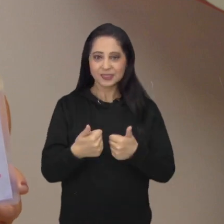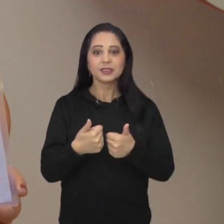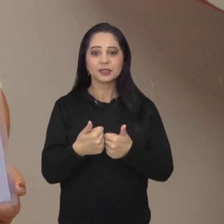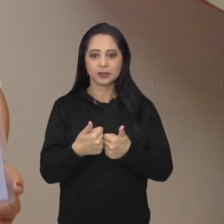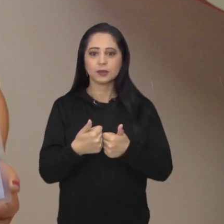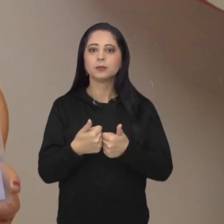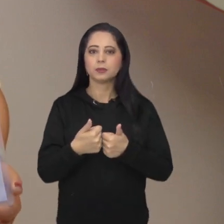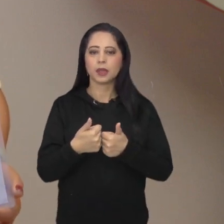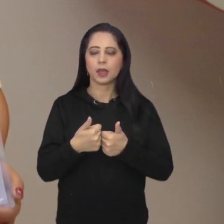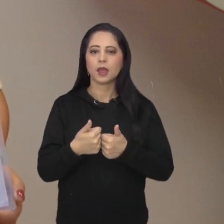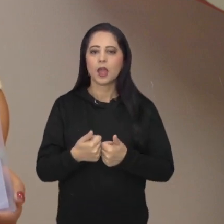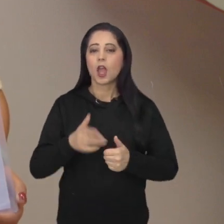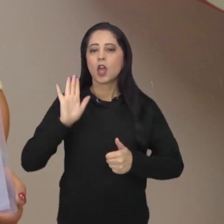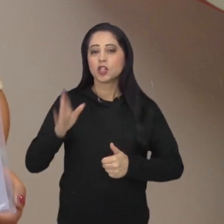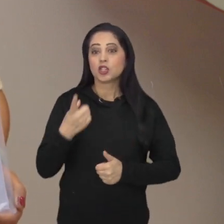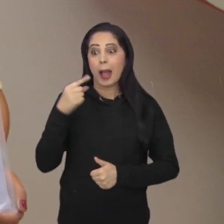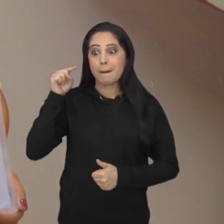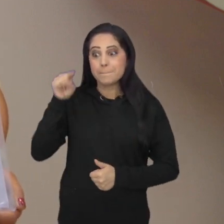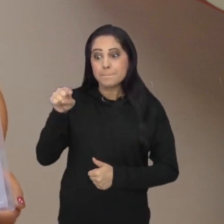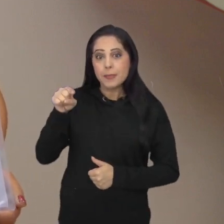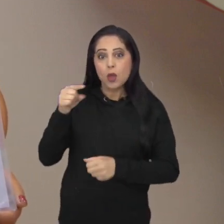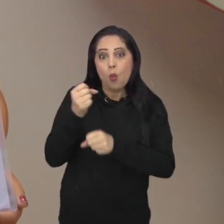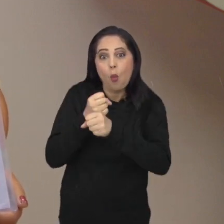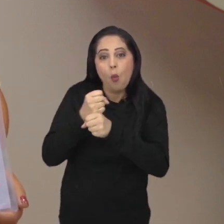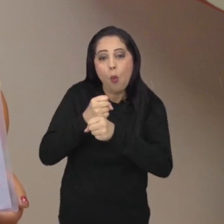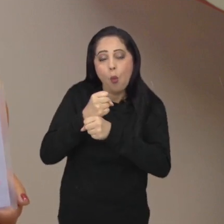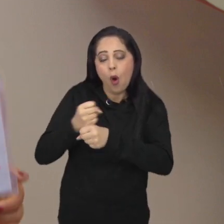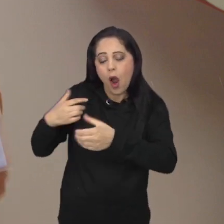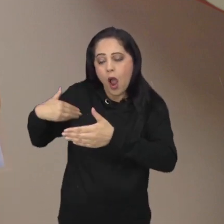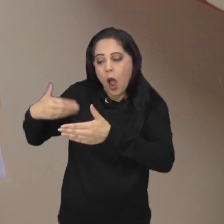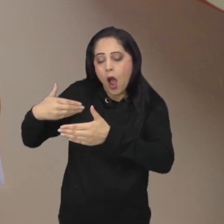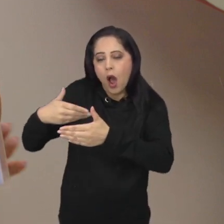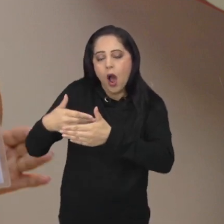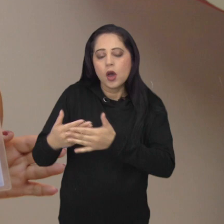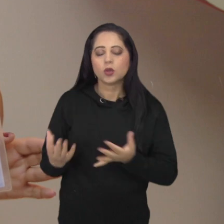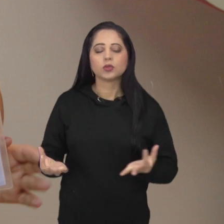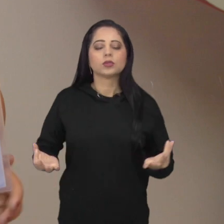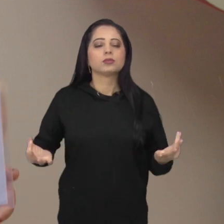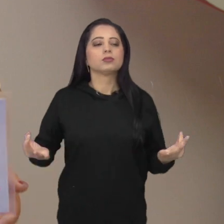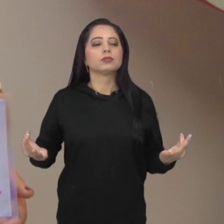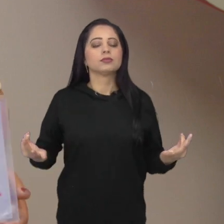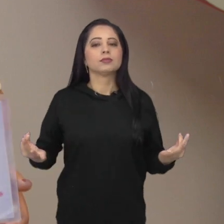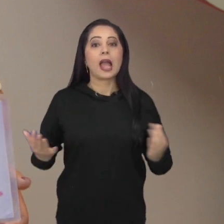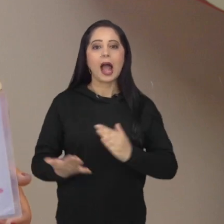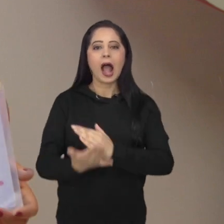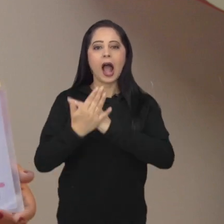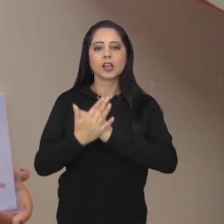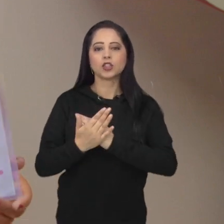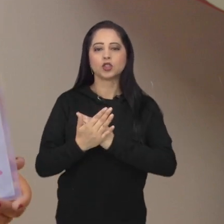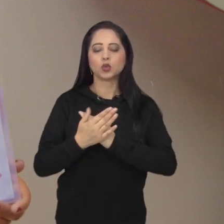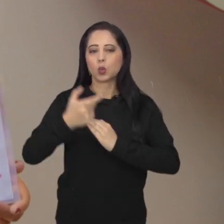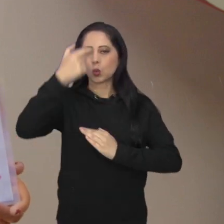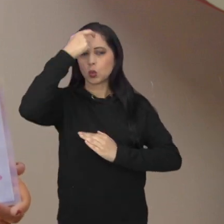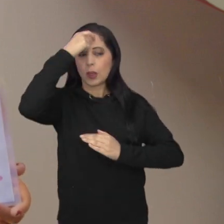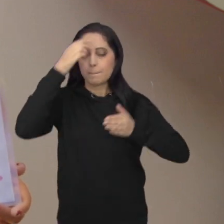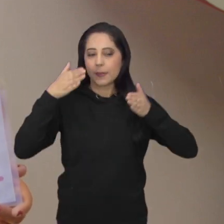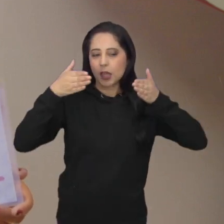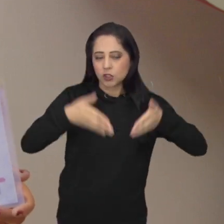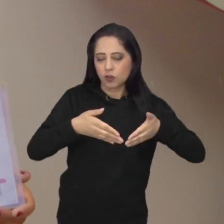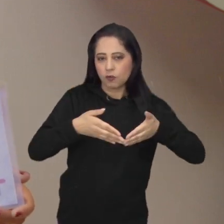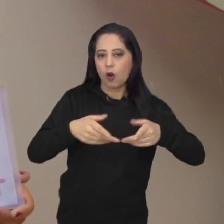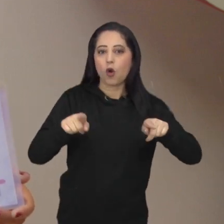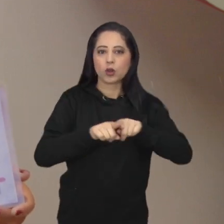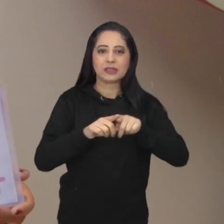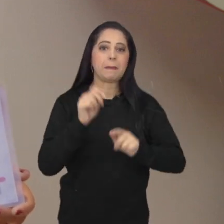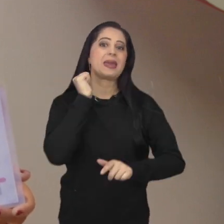tudo bem? Praticada há mais de 1000 anos, a meditação é conhecida por melhorar a concentração, promover o autoconhecimento